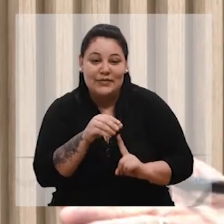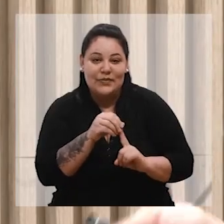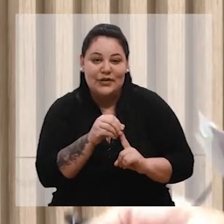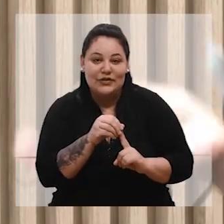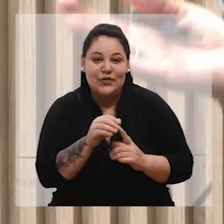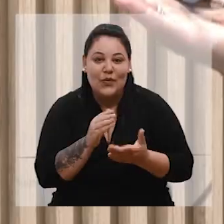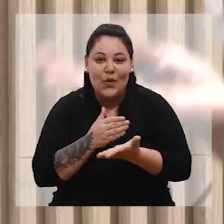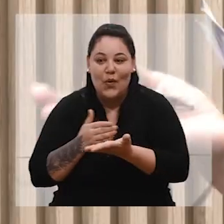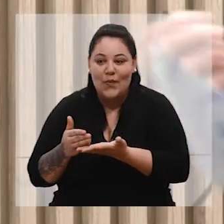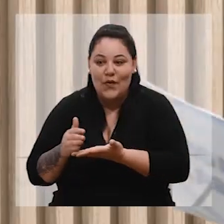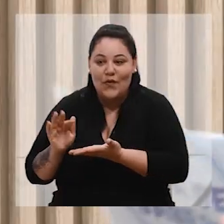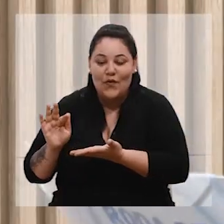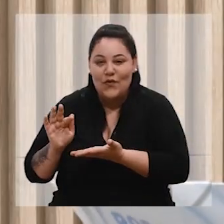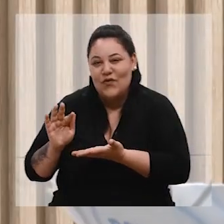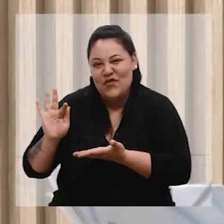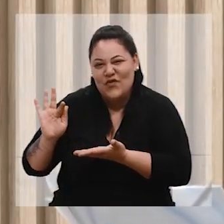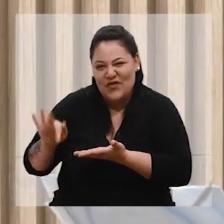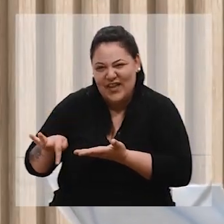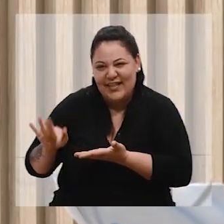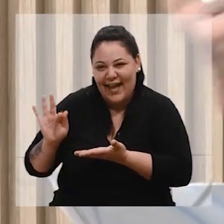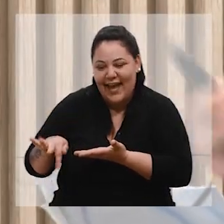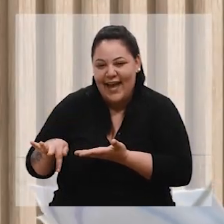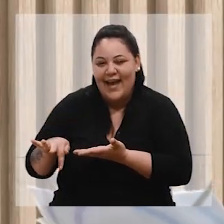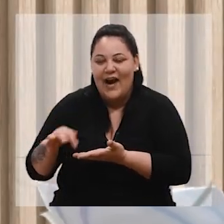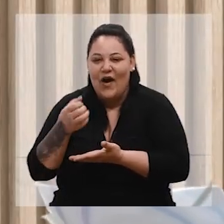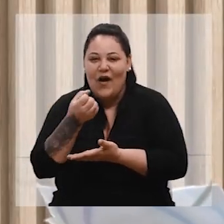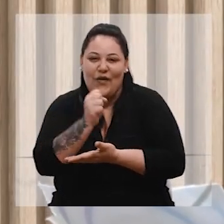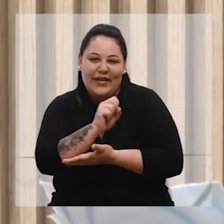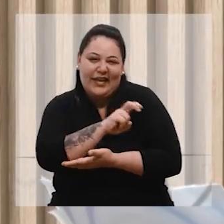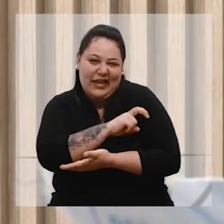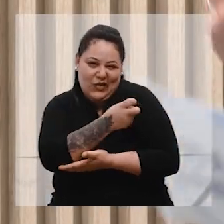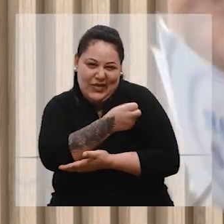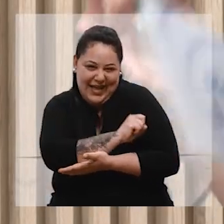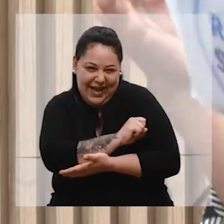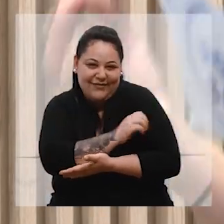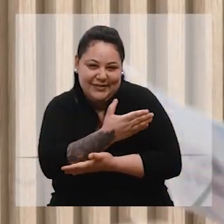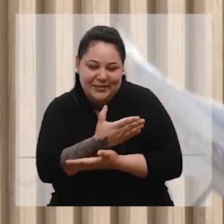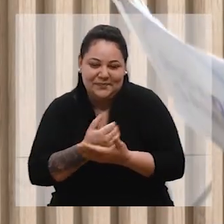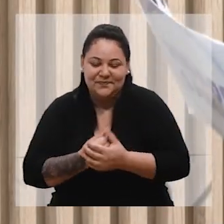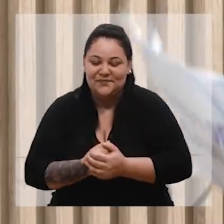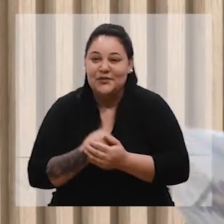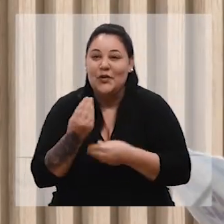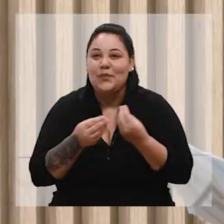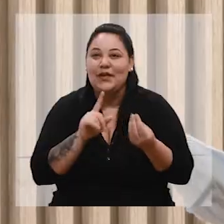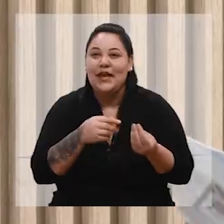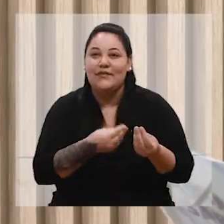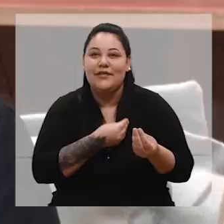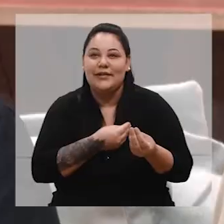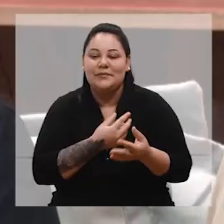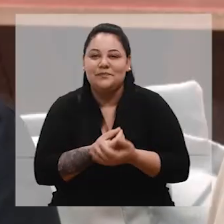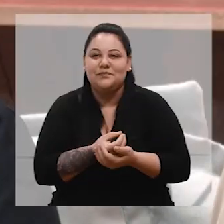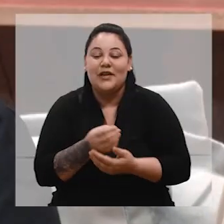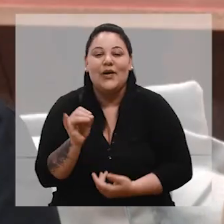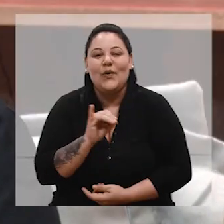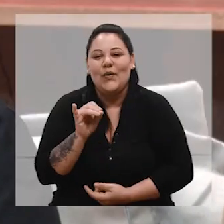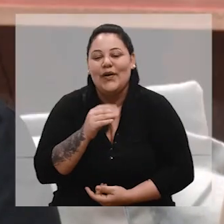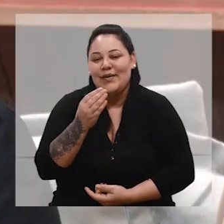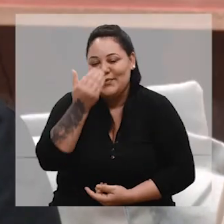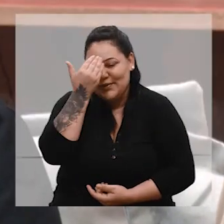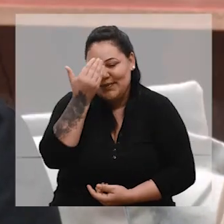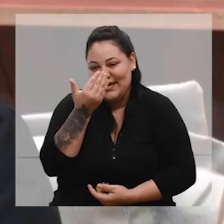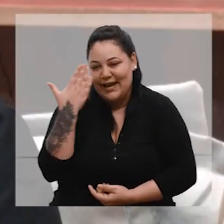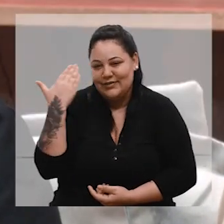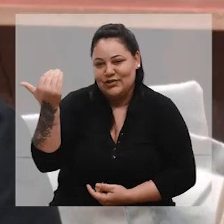no teu caso, das séries finais do ensino fundamental. Como é que é essa vida, hein, Irã? Olá,